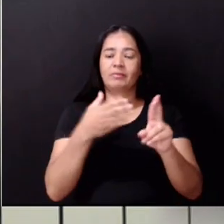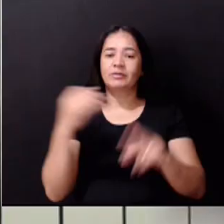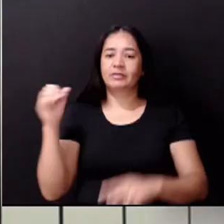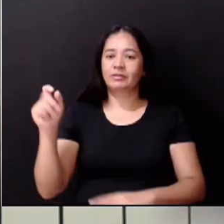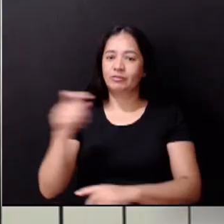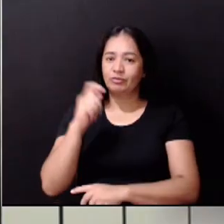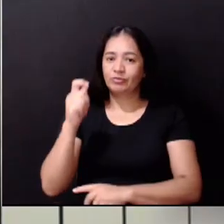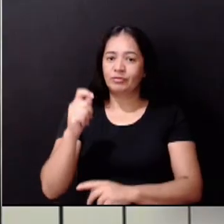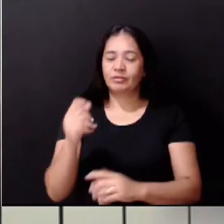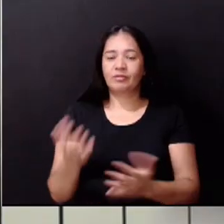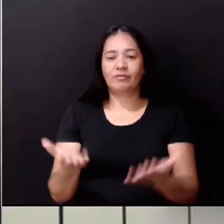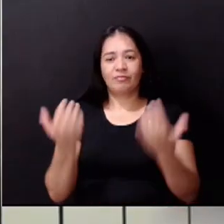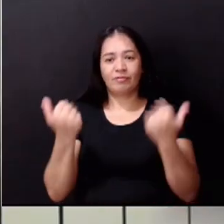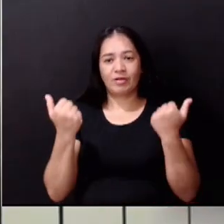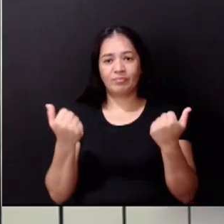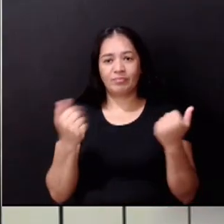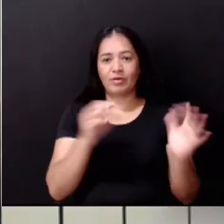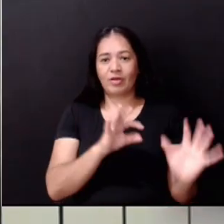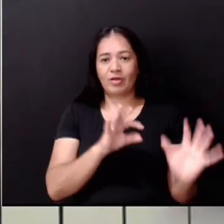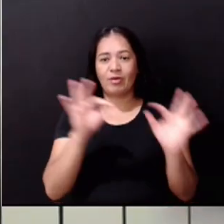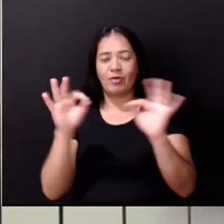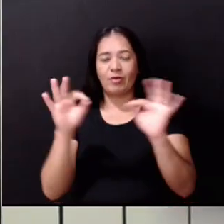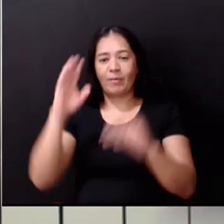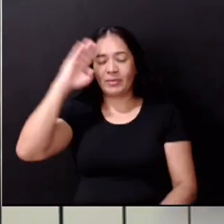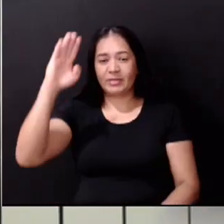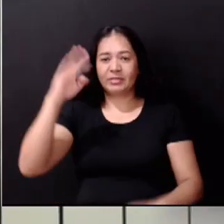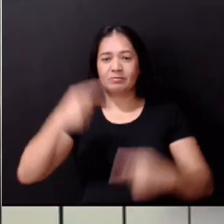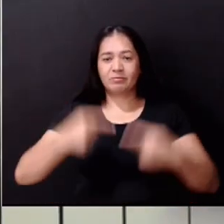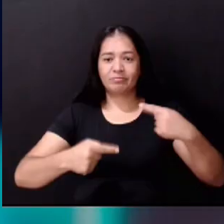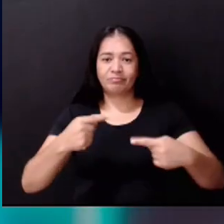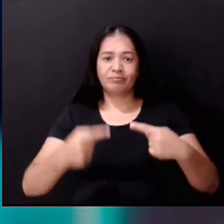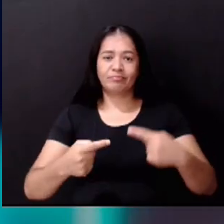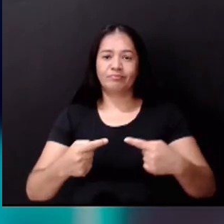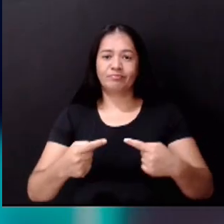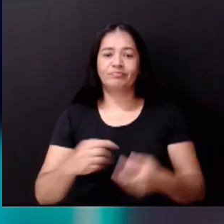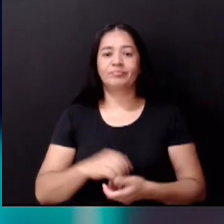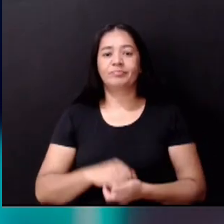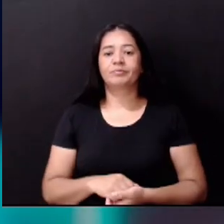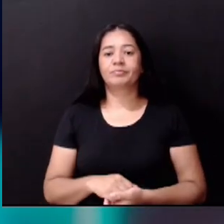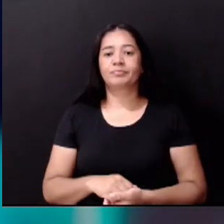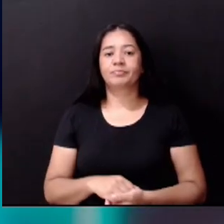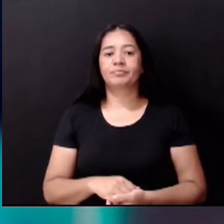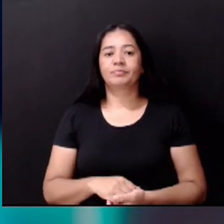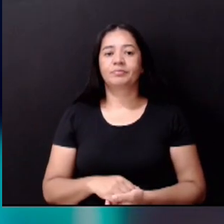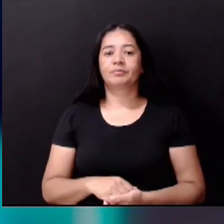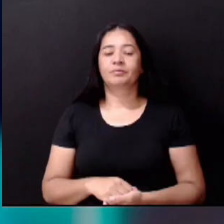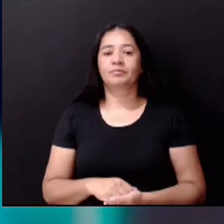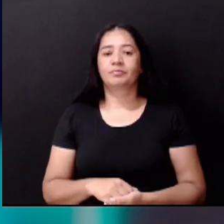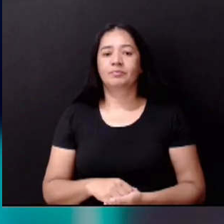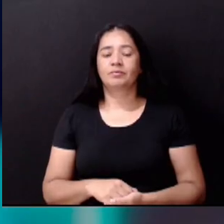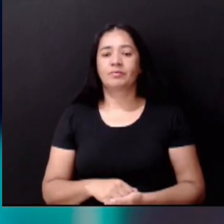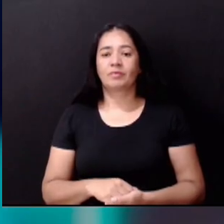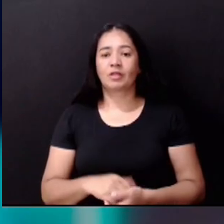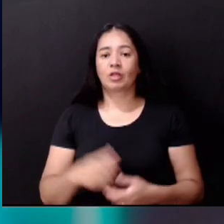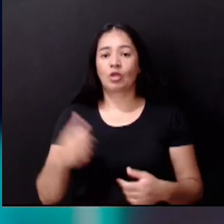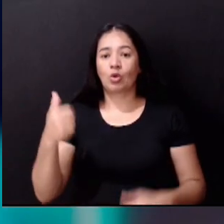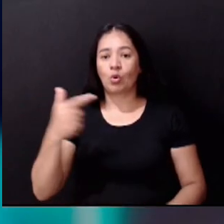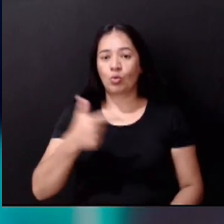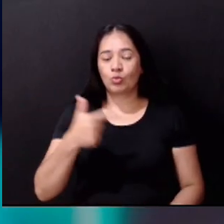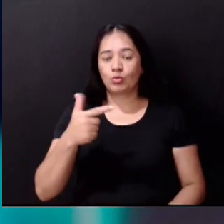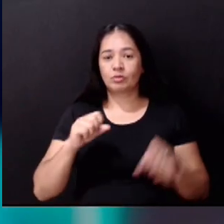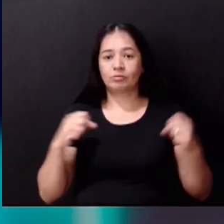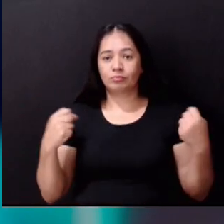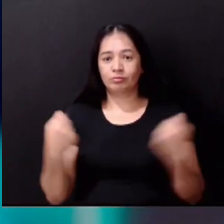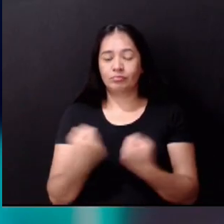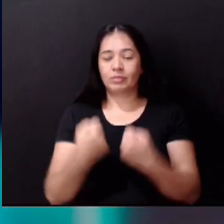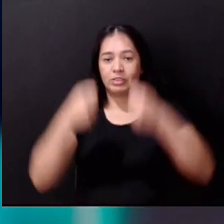quais foram os principais pontos debatidos nesta conferência. O segundo simpósio de autismo de Campinas, Com